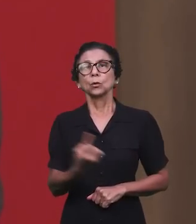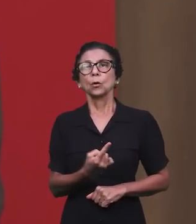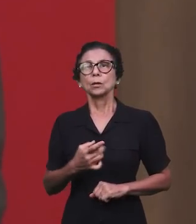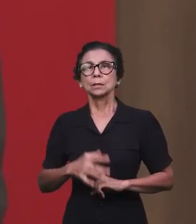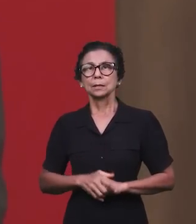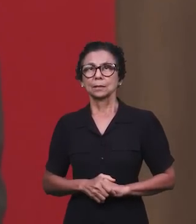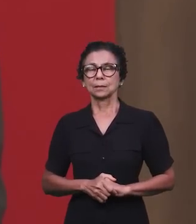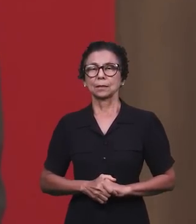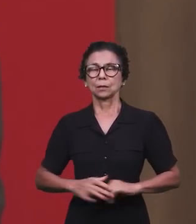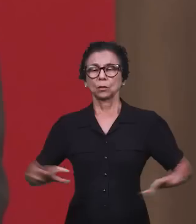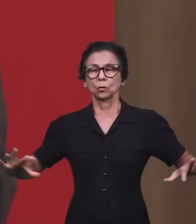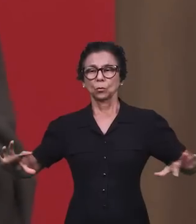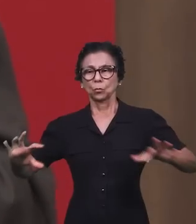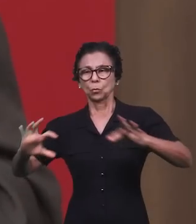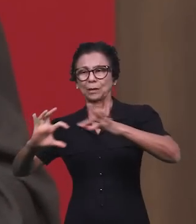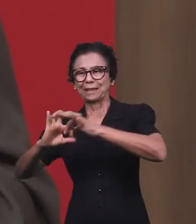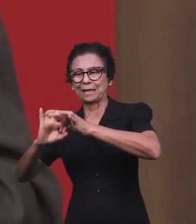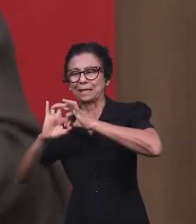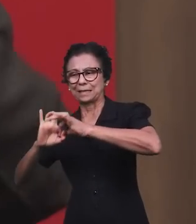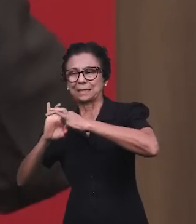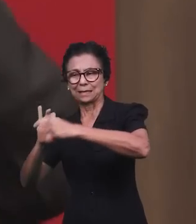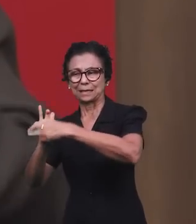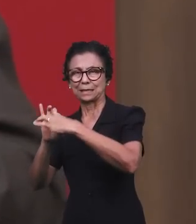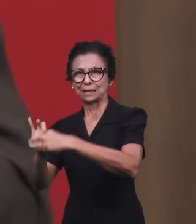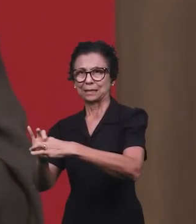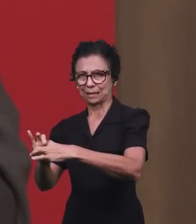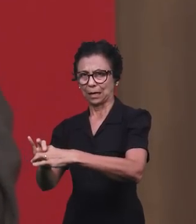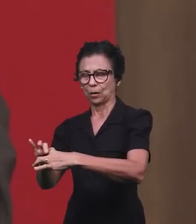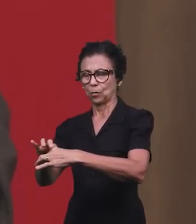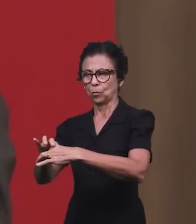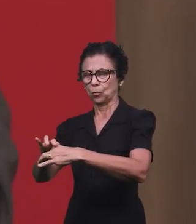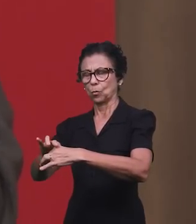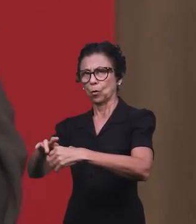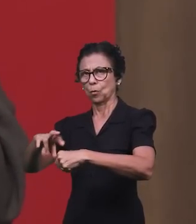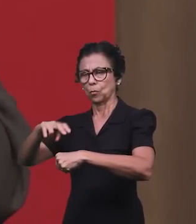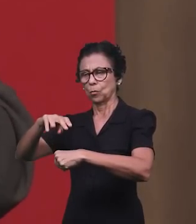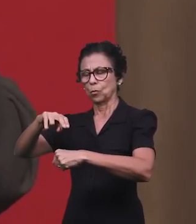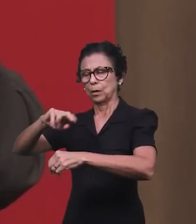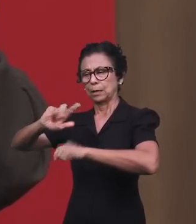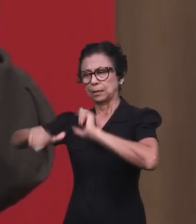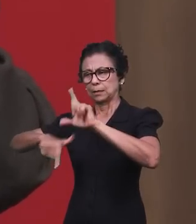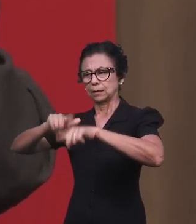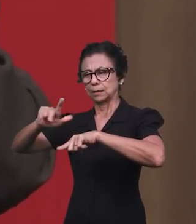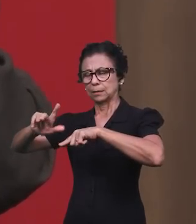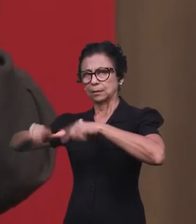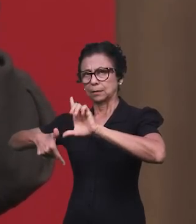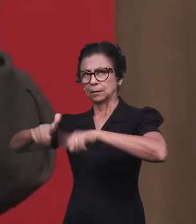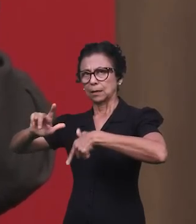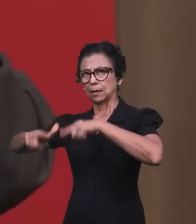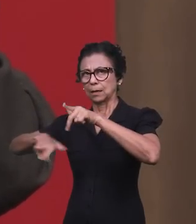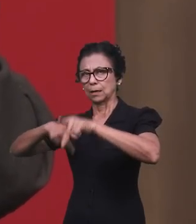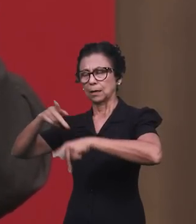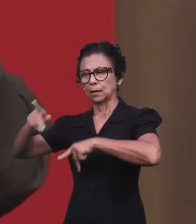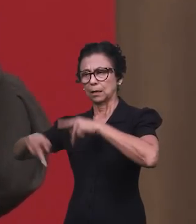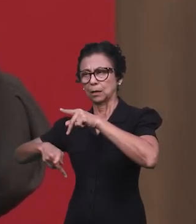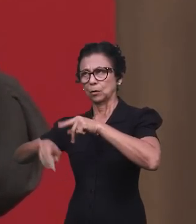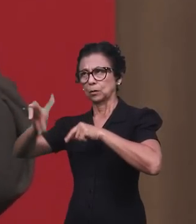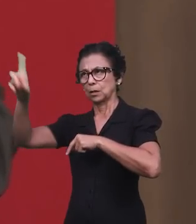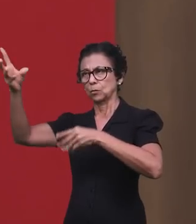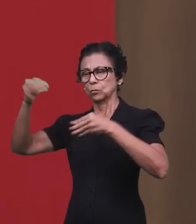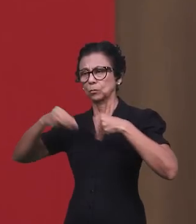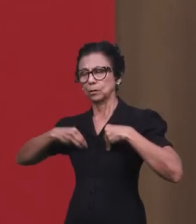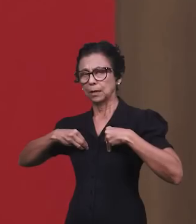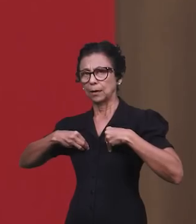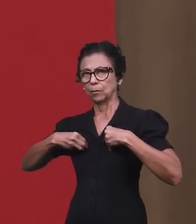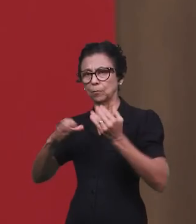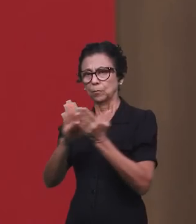com a terra. A terra é nossa, Deus nos deu e a escritura dela está na Bíblia.